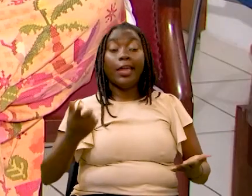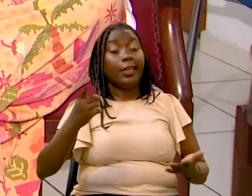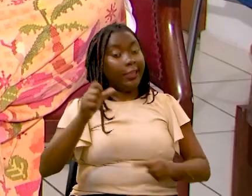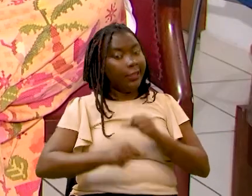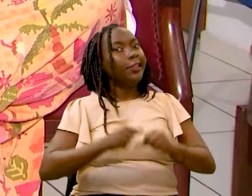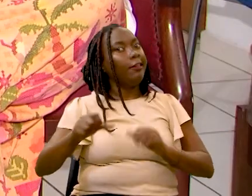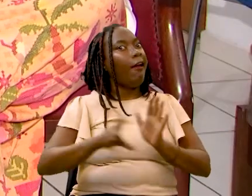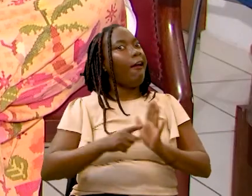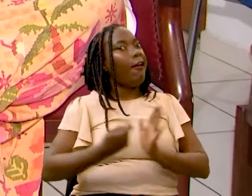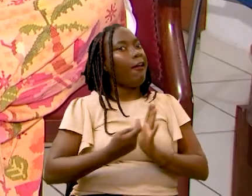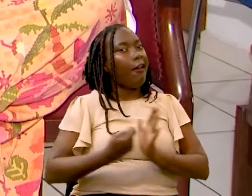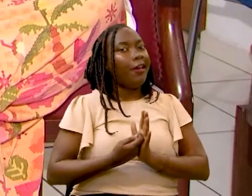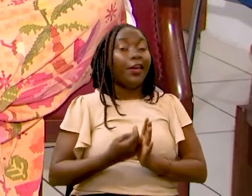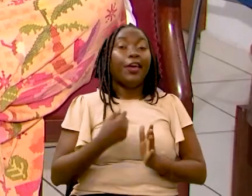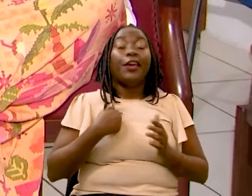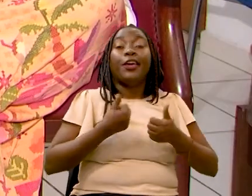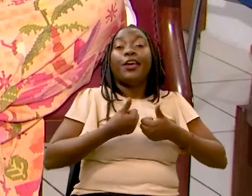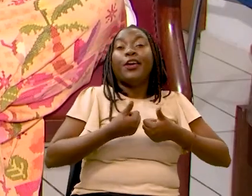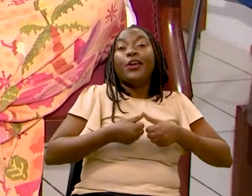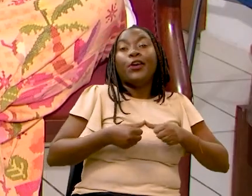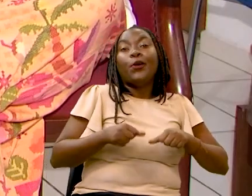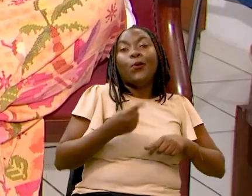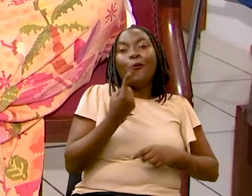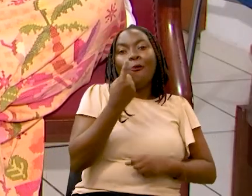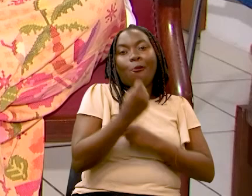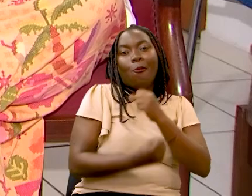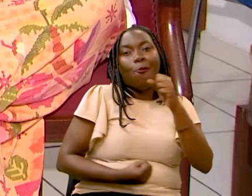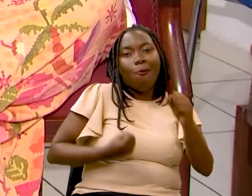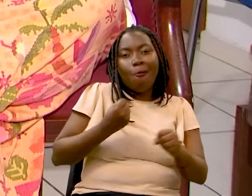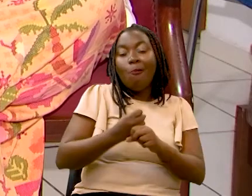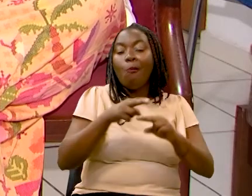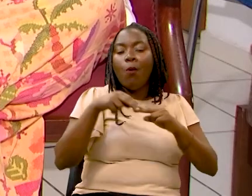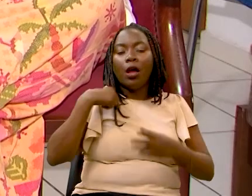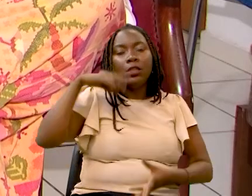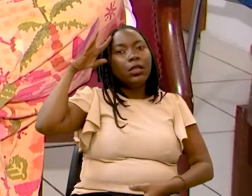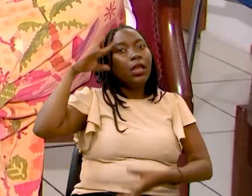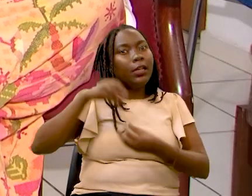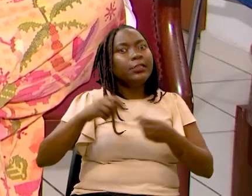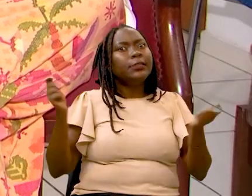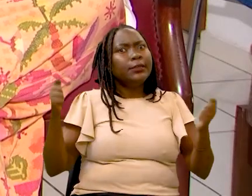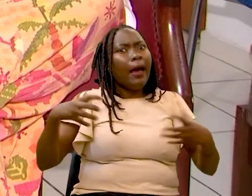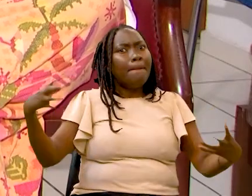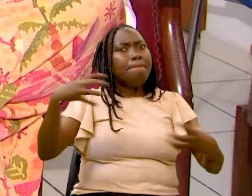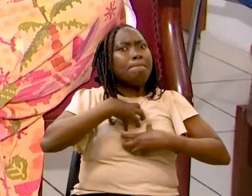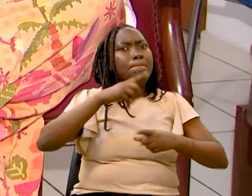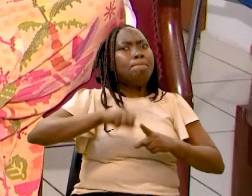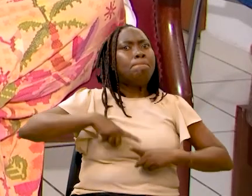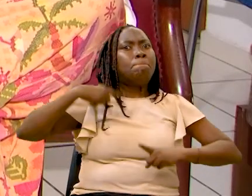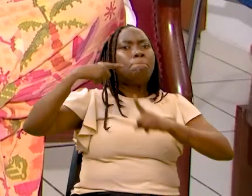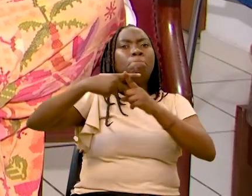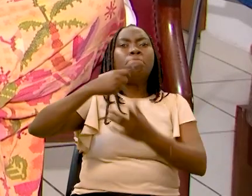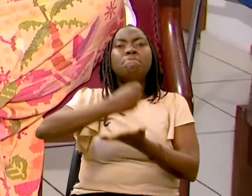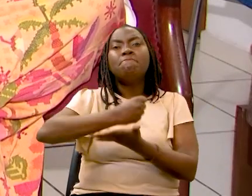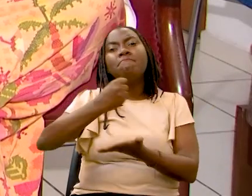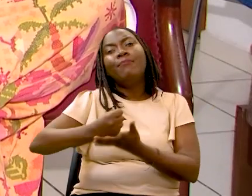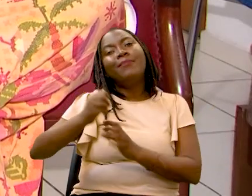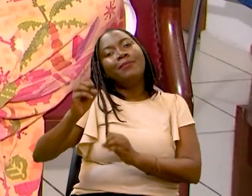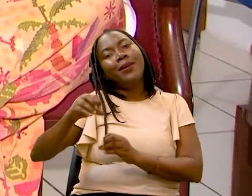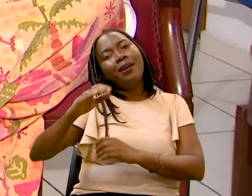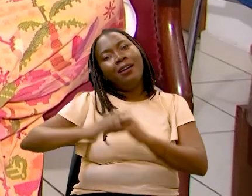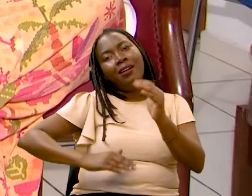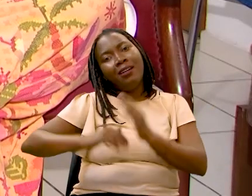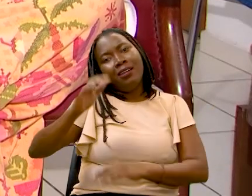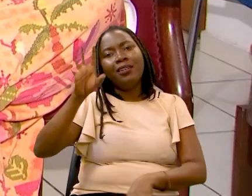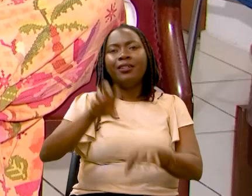eu tenho que virar MEI, por exemplo. Agora eu tenho que virar MEI, tanto que eu fiquei MEI só 1 ano. Porque depois eu entendi que eu poderia impactar ainda